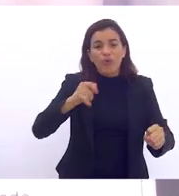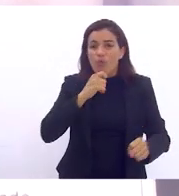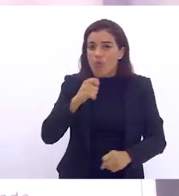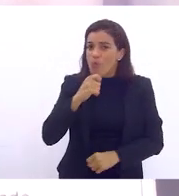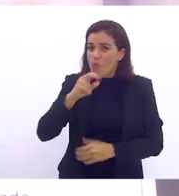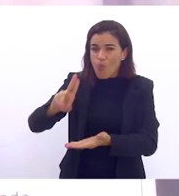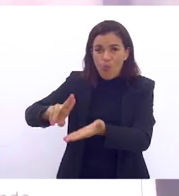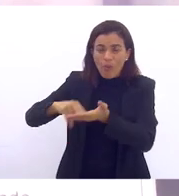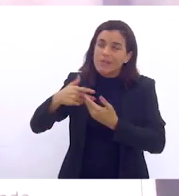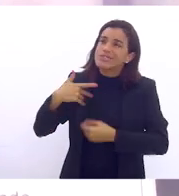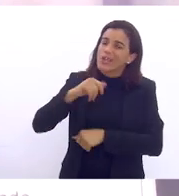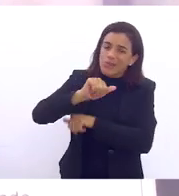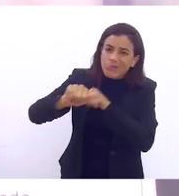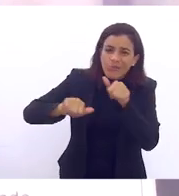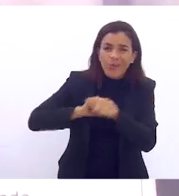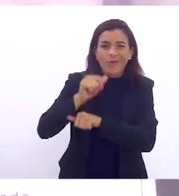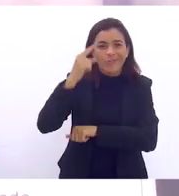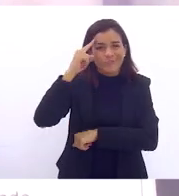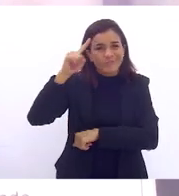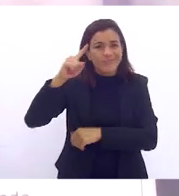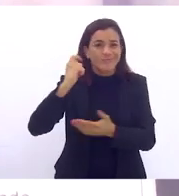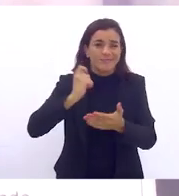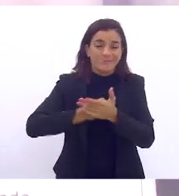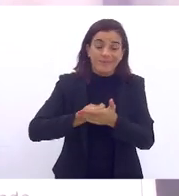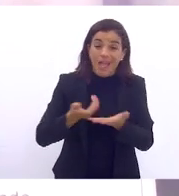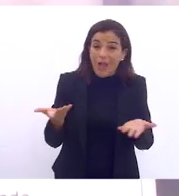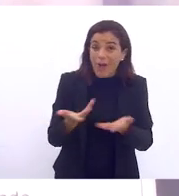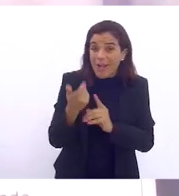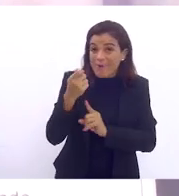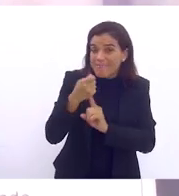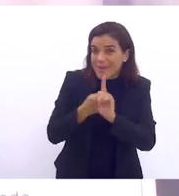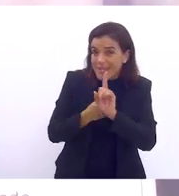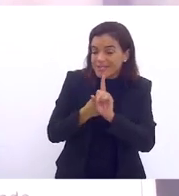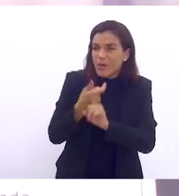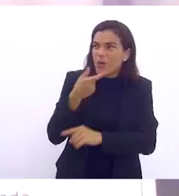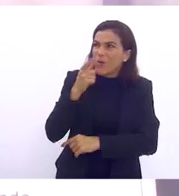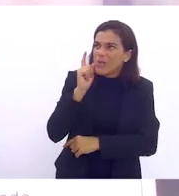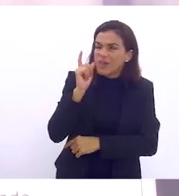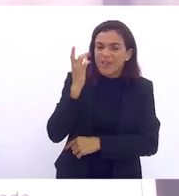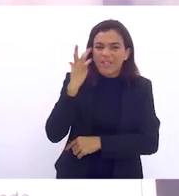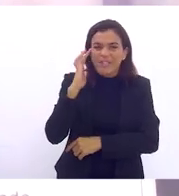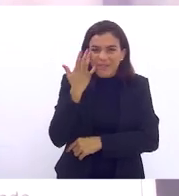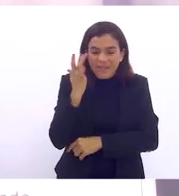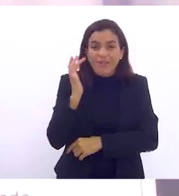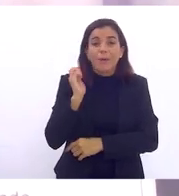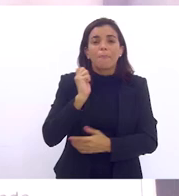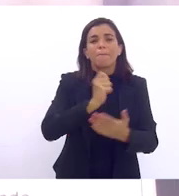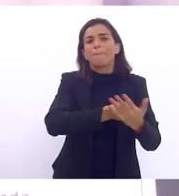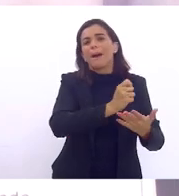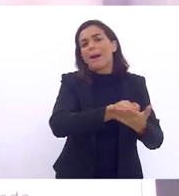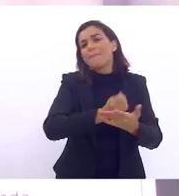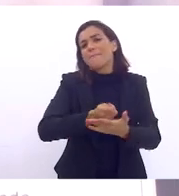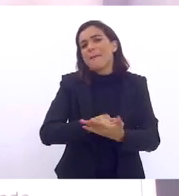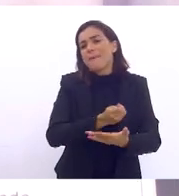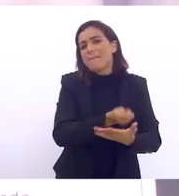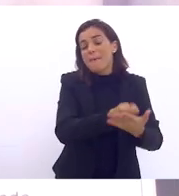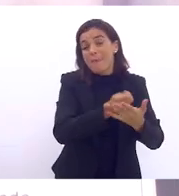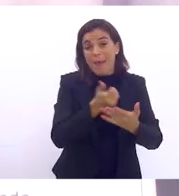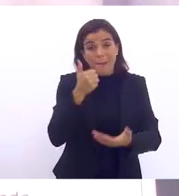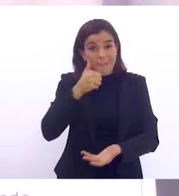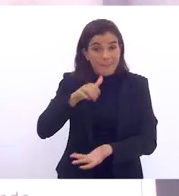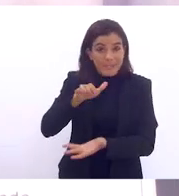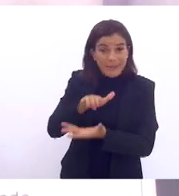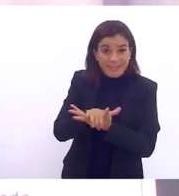tentei trocar trocar a data já fiz uma série de coisas esse mês quando foi ontem eu já havia pago todas as contas a minha esposa